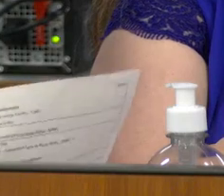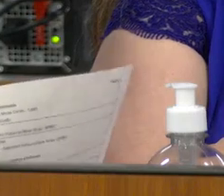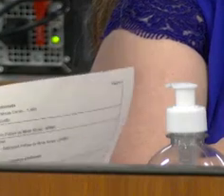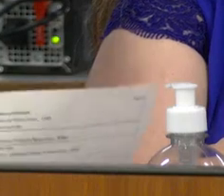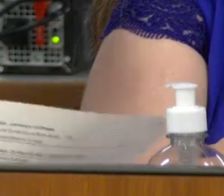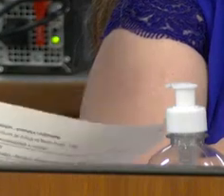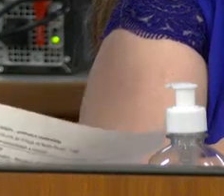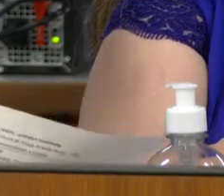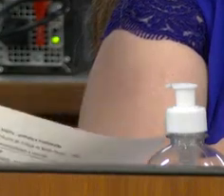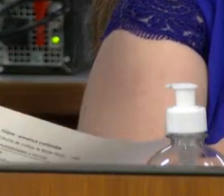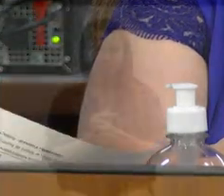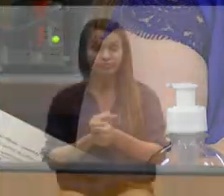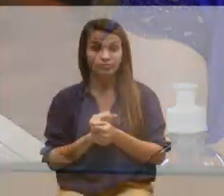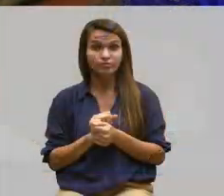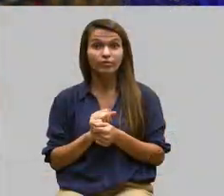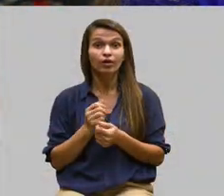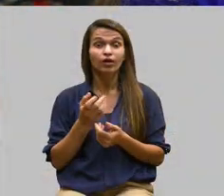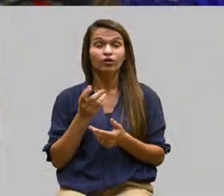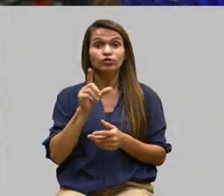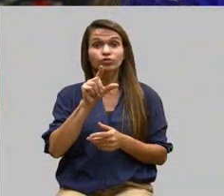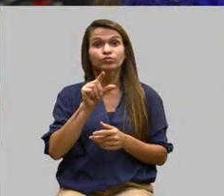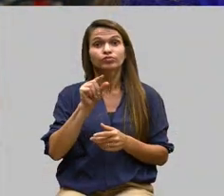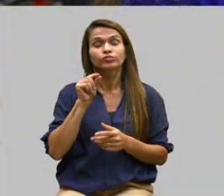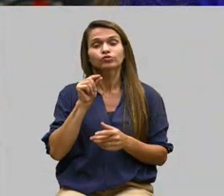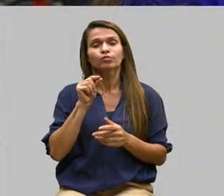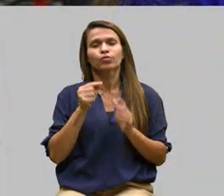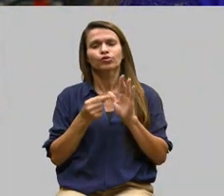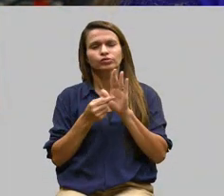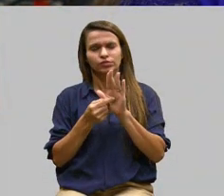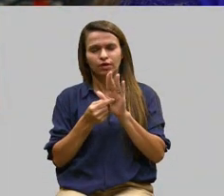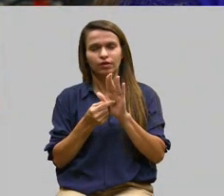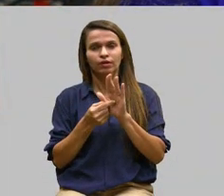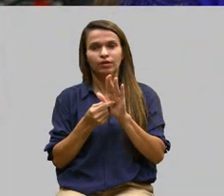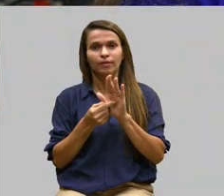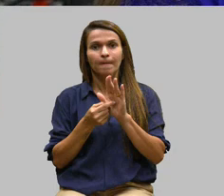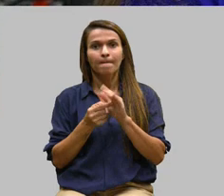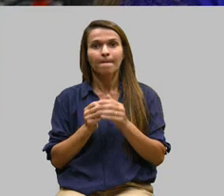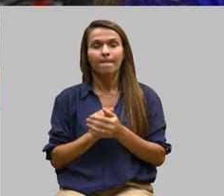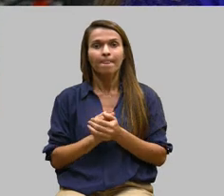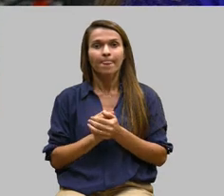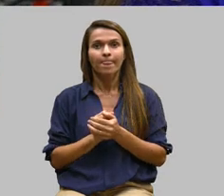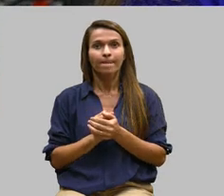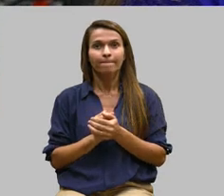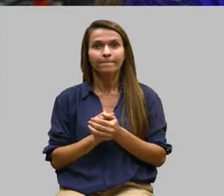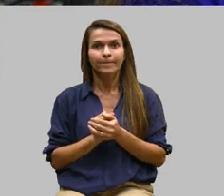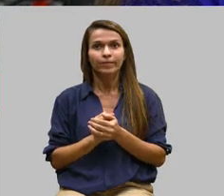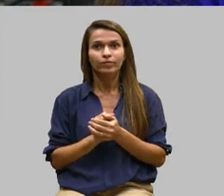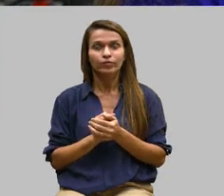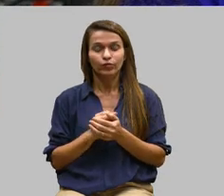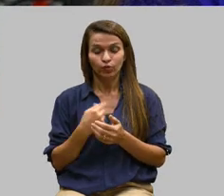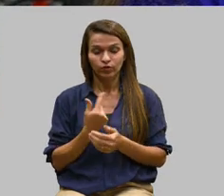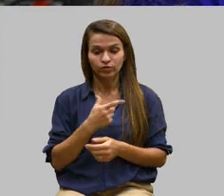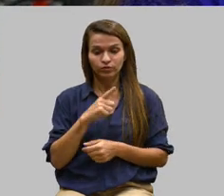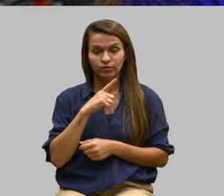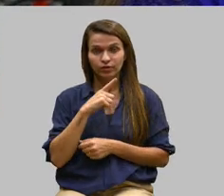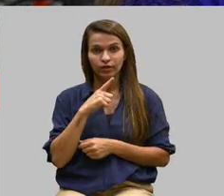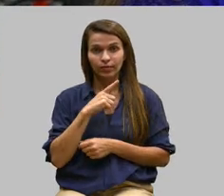E aí eu gostaria de destacar aqui que a gente tem